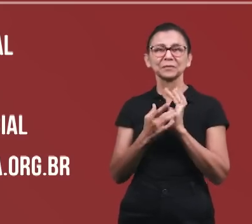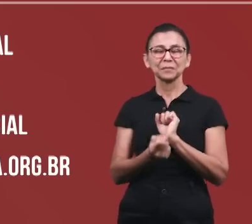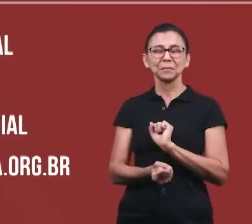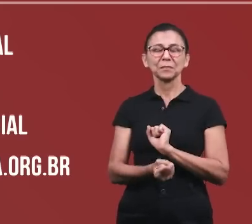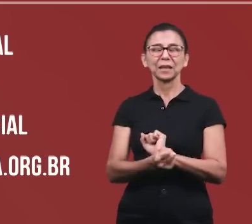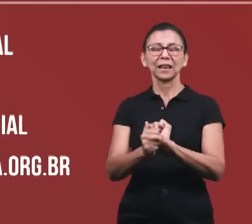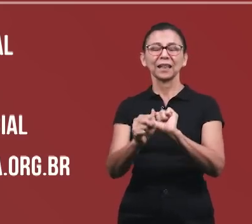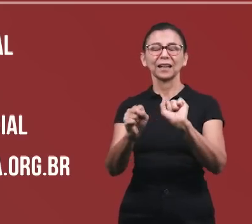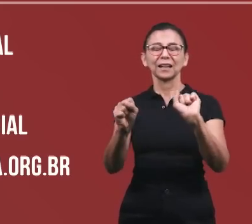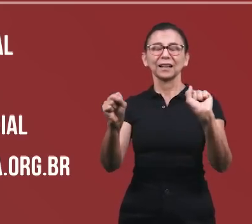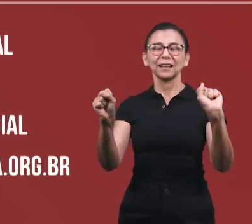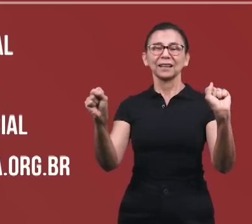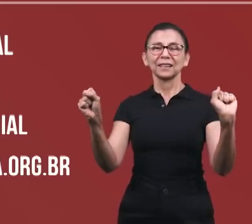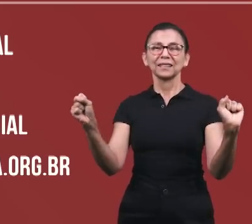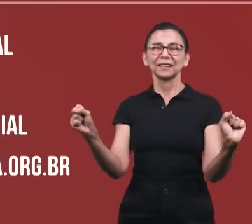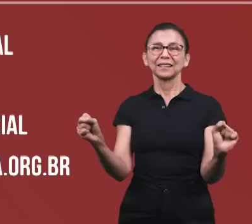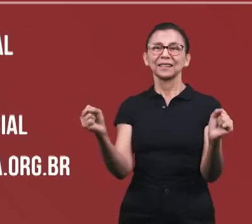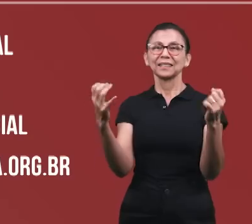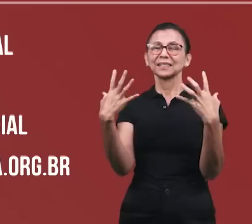remidor,